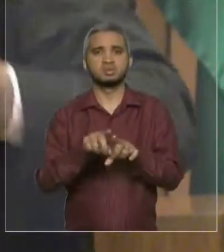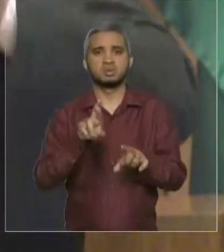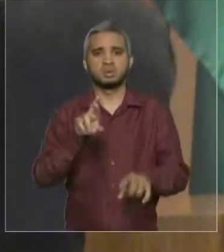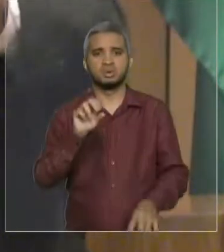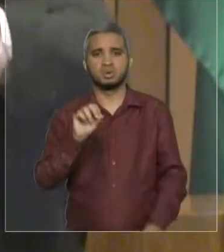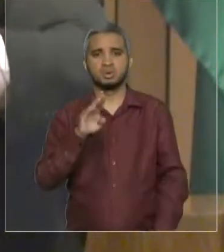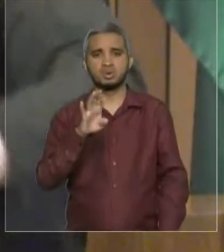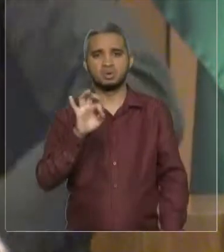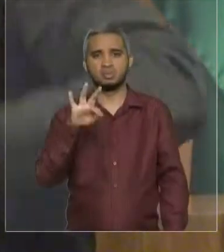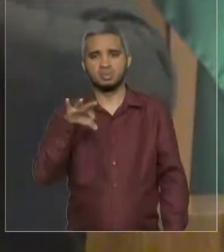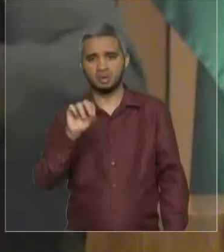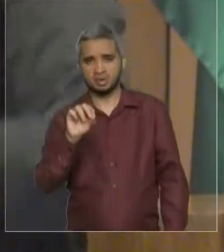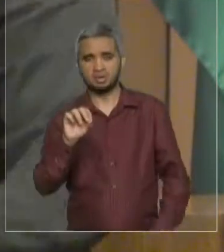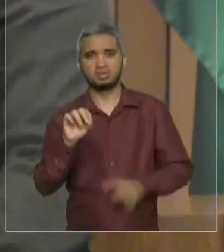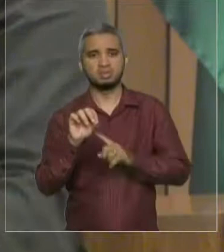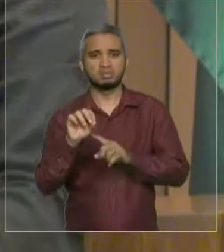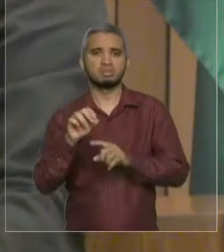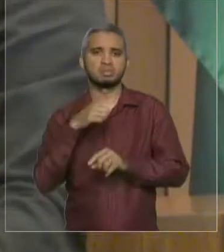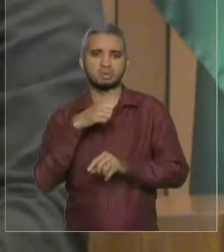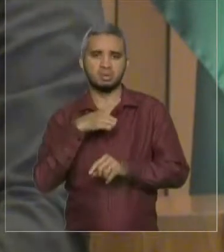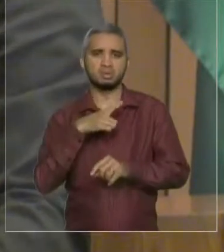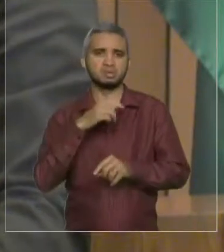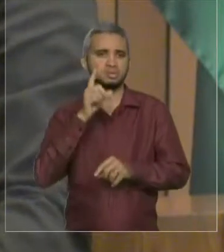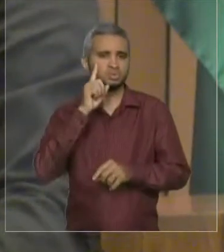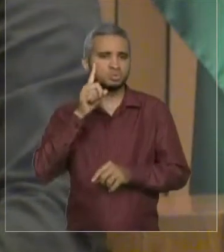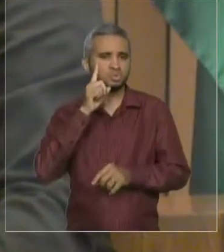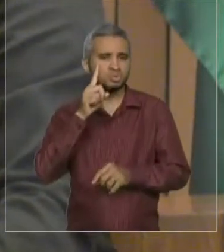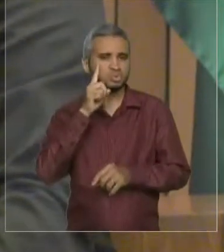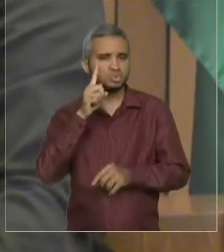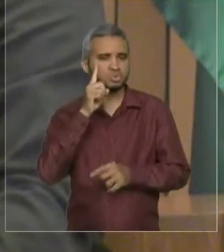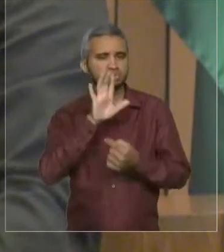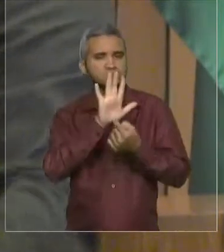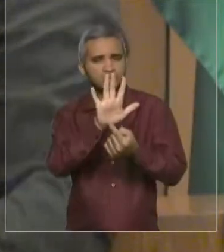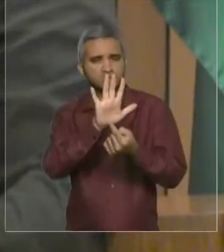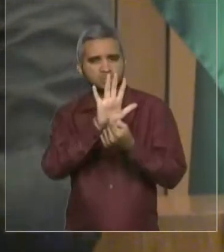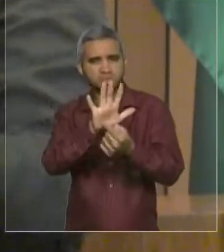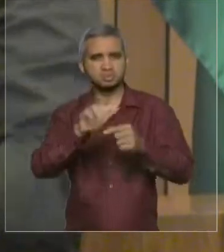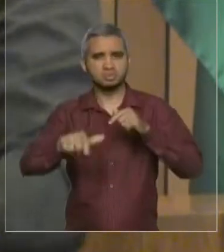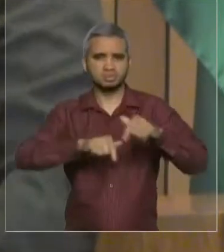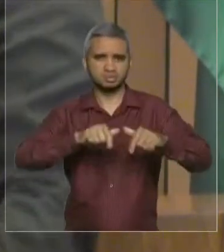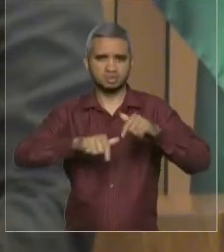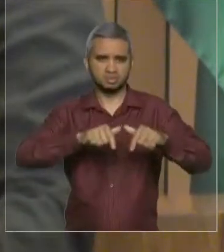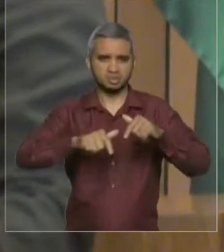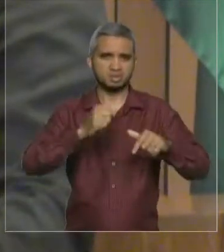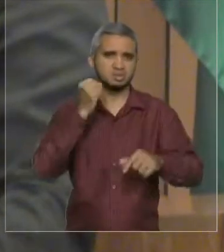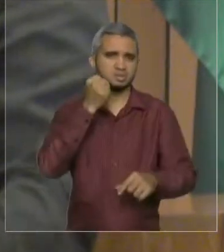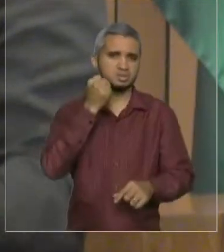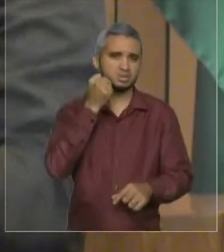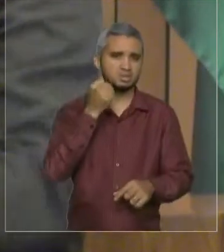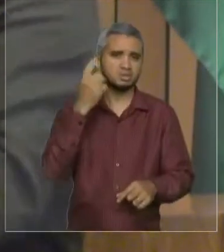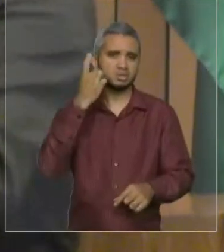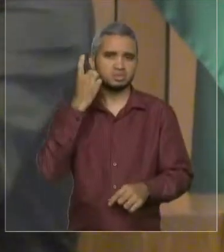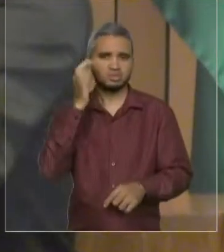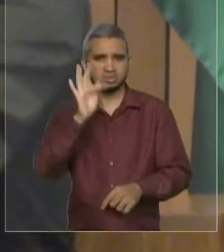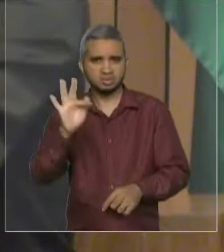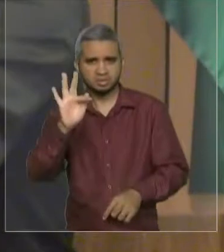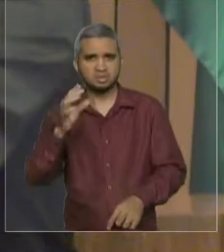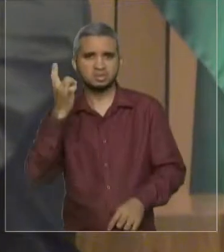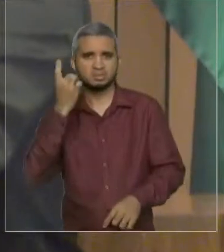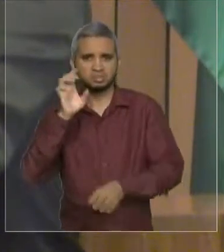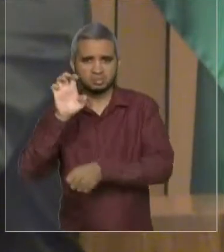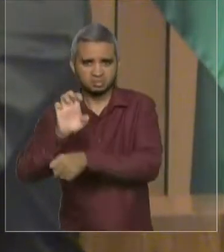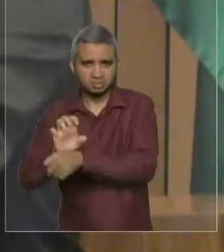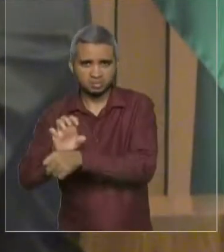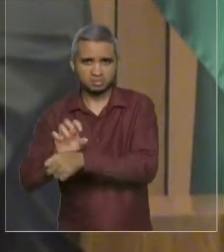senadores, dos deputados federais e, principalmente, dos deputados estaduais. Então, aqui o nosso respeito, a nossa admiração,